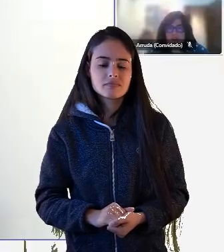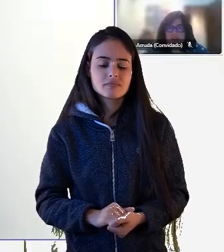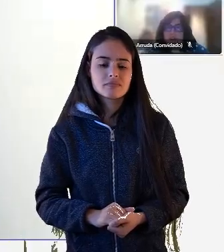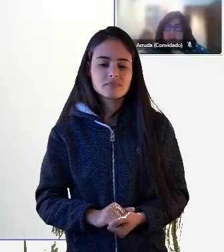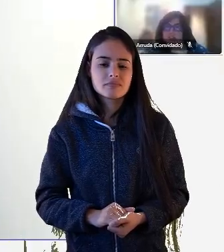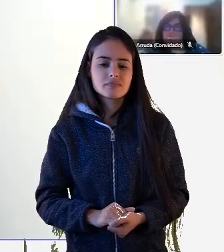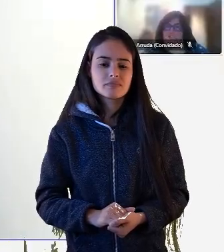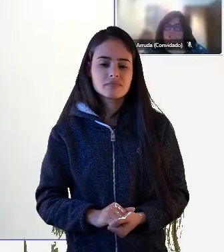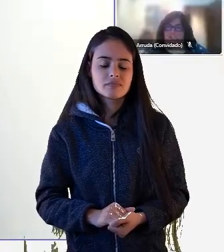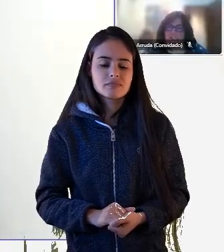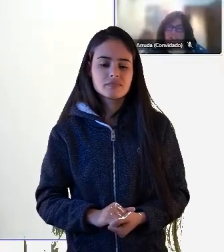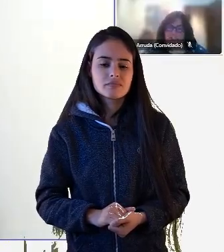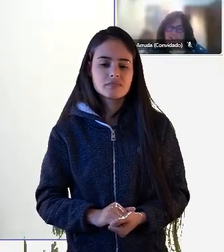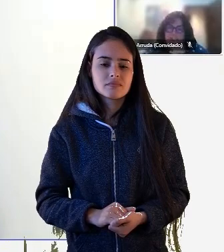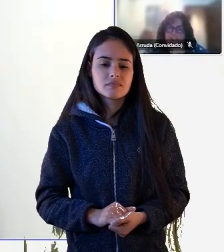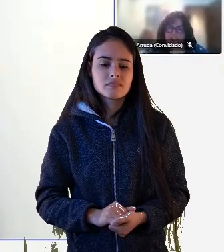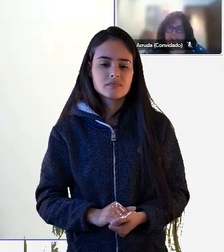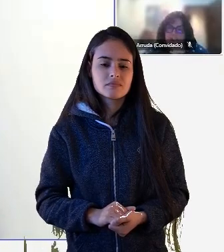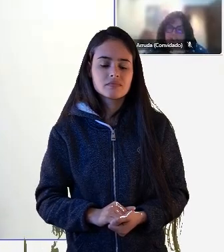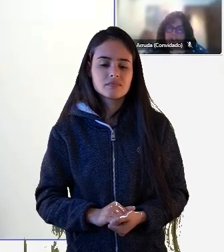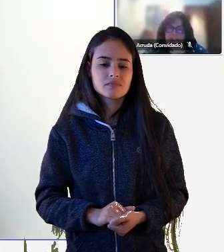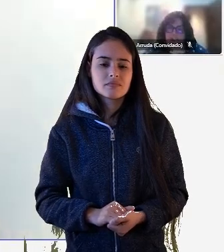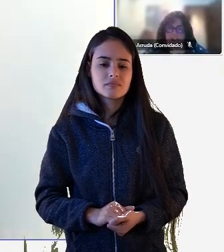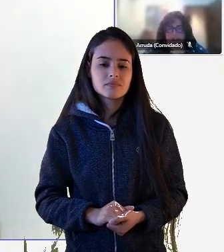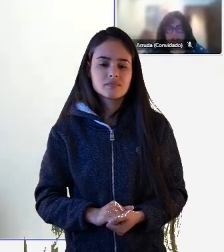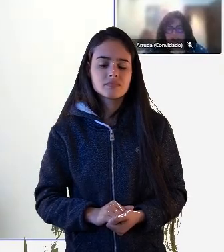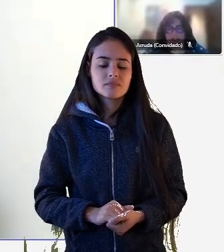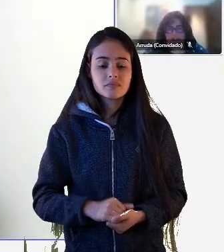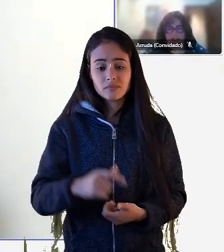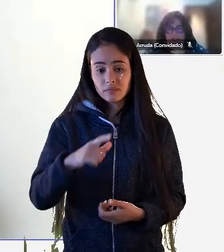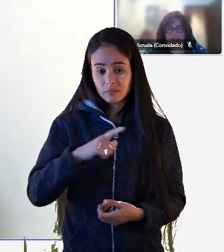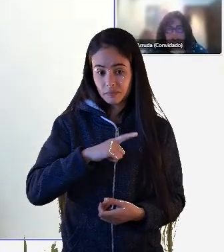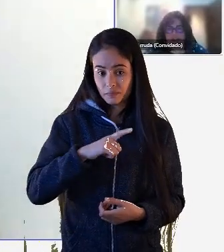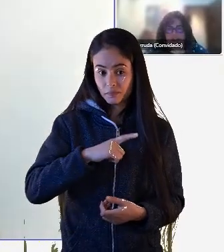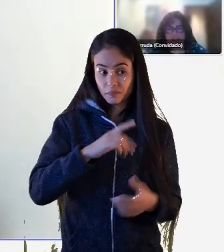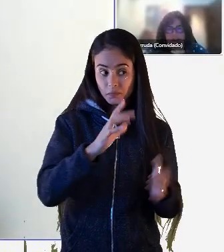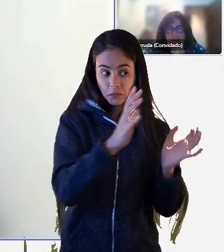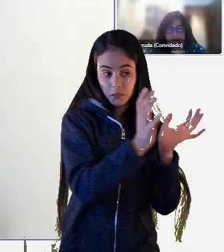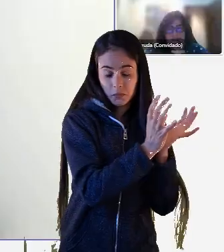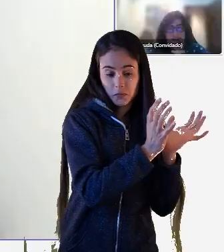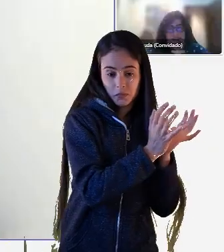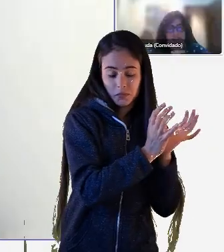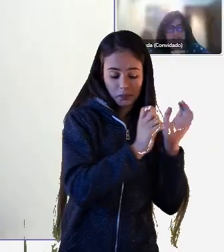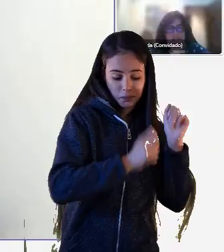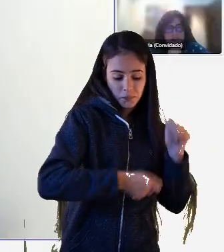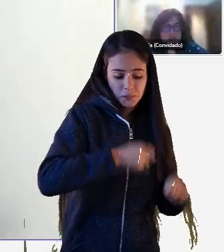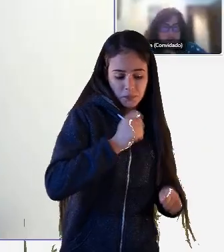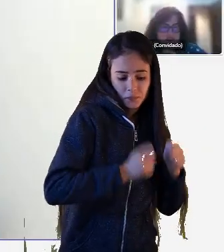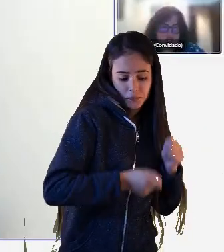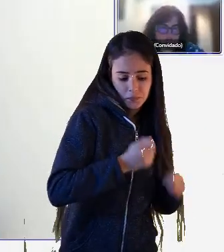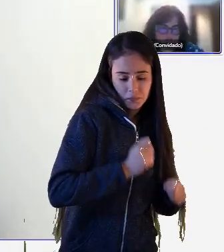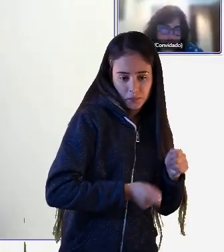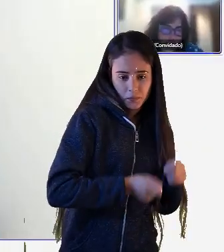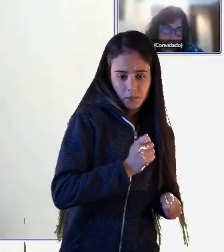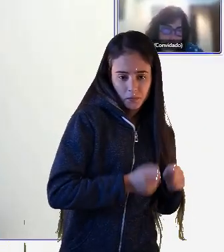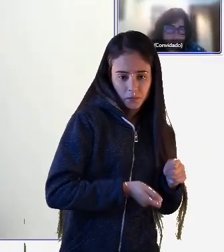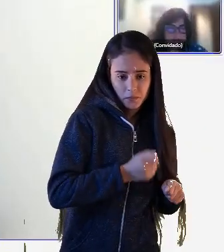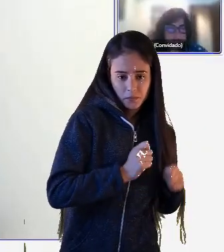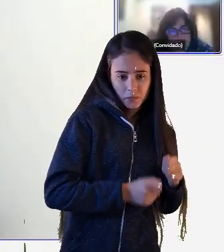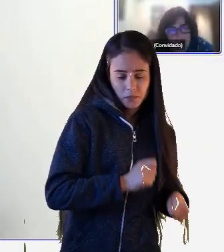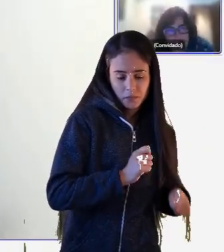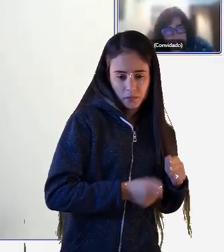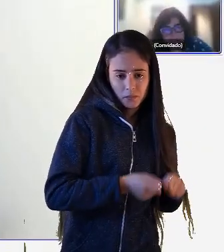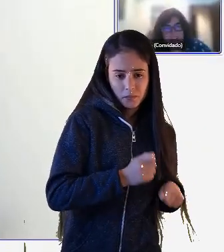de religiosidade afro. Não sei exatamente se é o Ijexá, mas eu já ouvi a respeito que tem Acho que é uma mais um fonte muito shot, né?